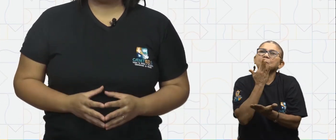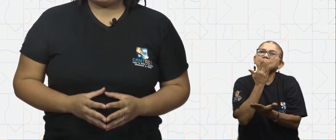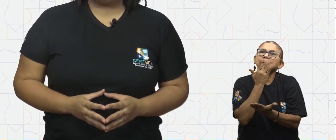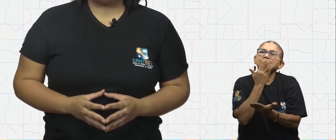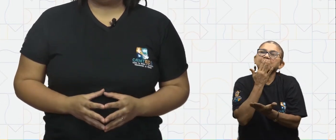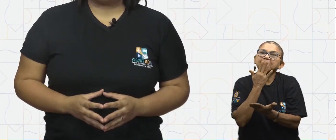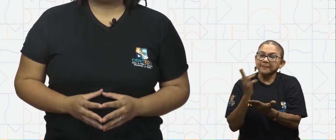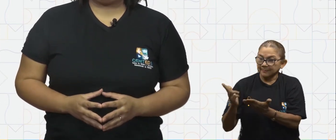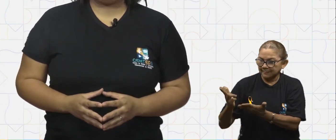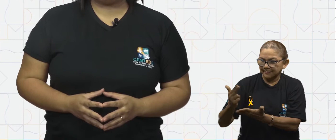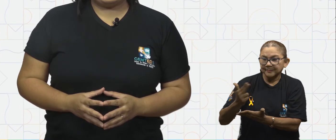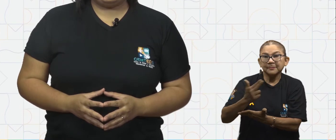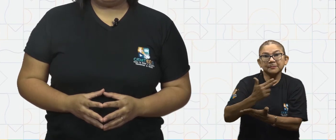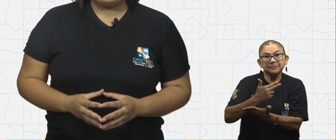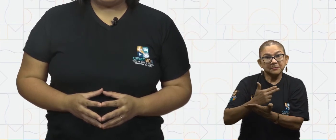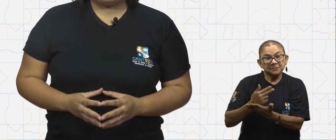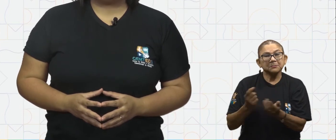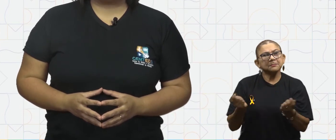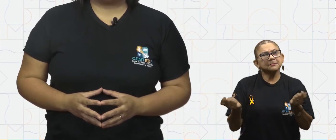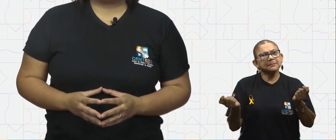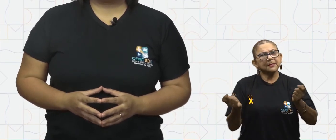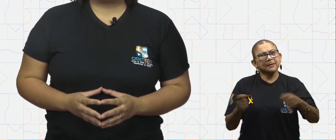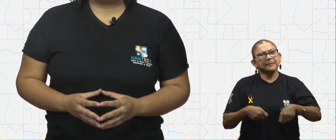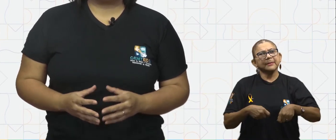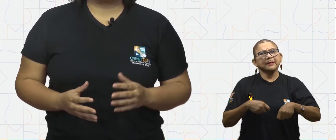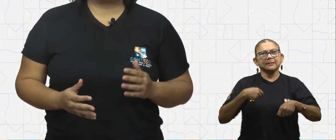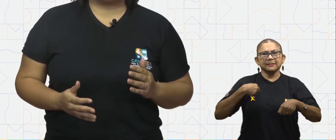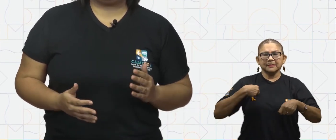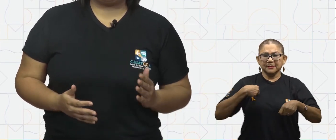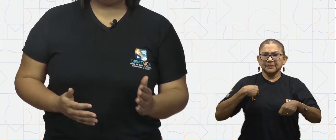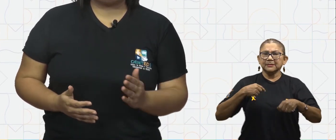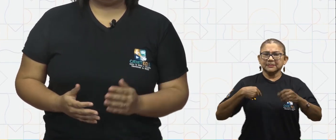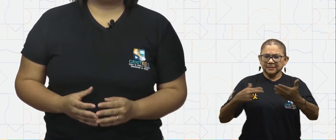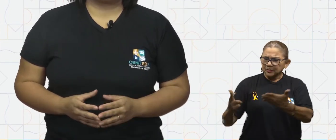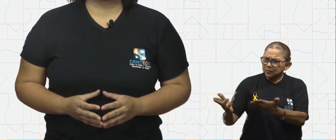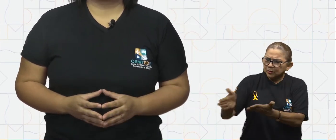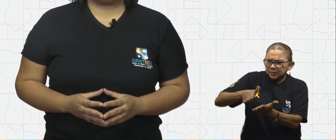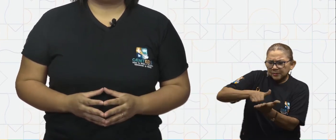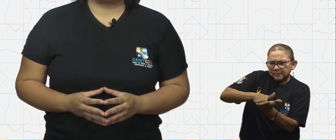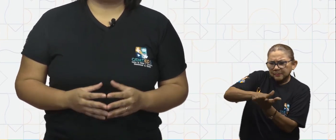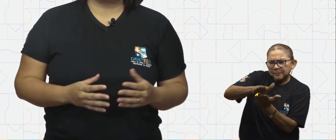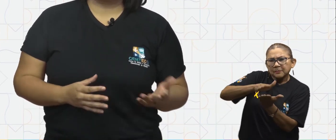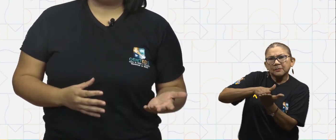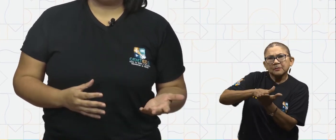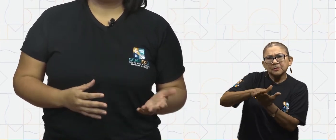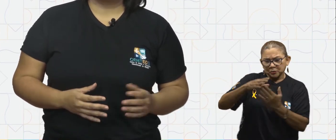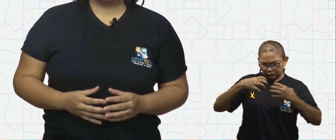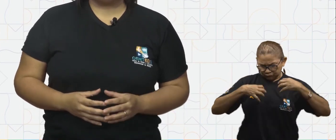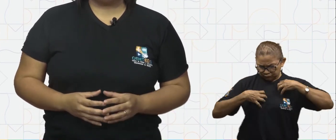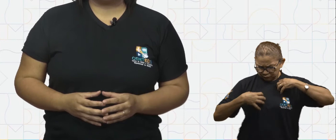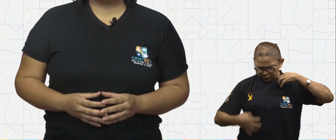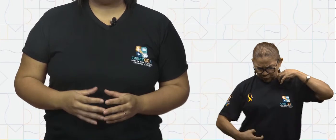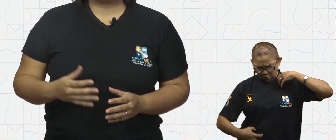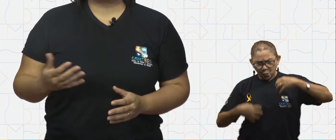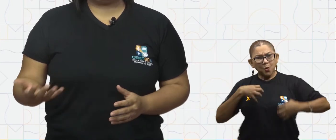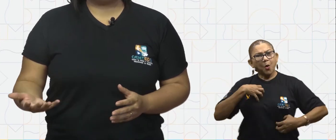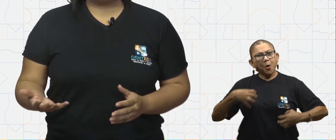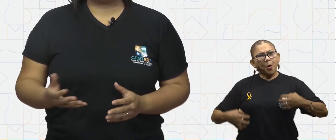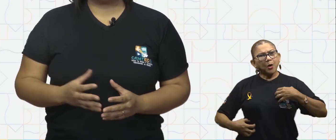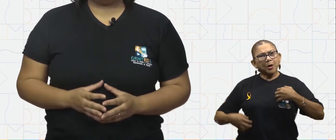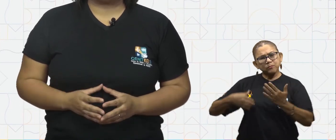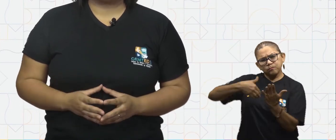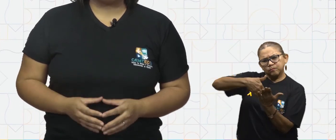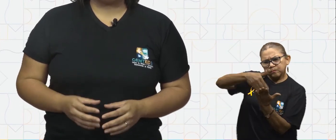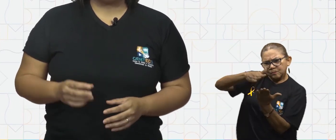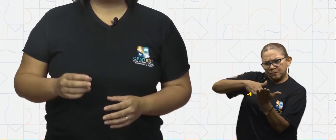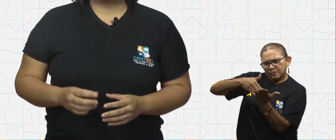colorir as imagens. Assim, é possível colorir diretamente as partes de um órgão ou as partes de